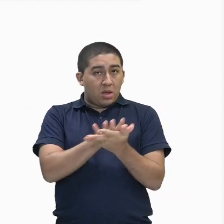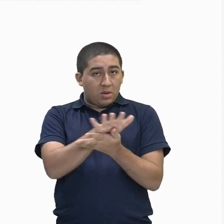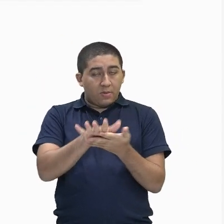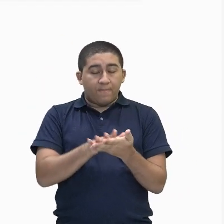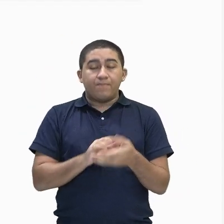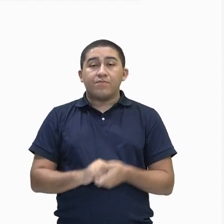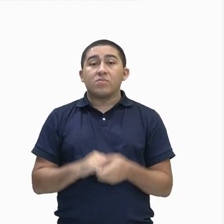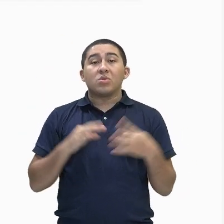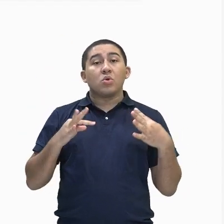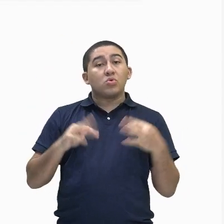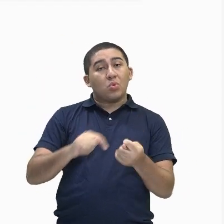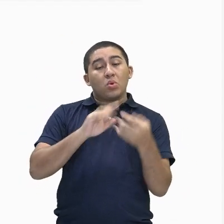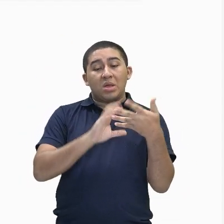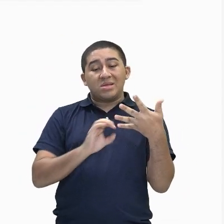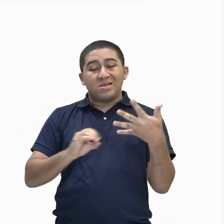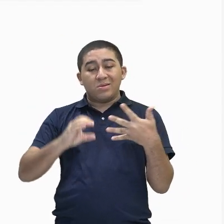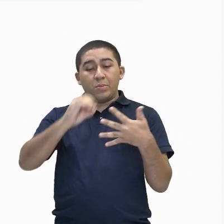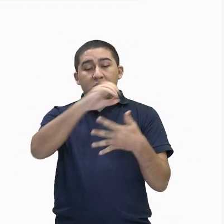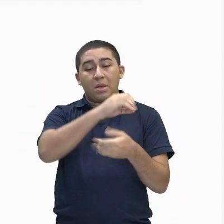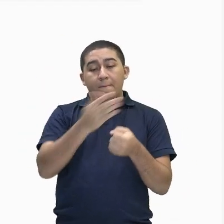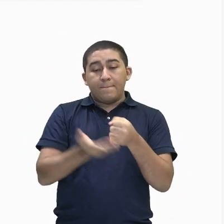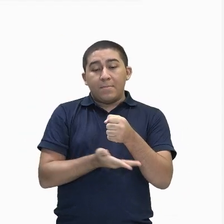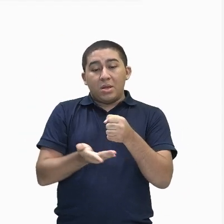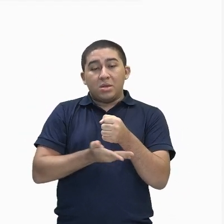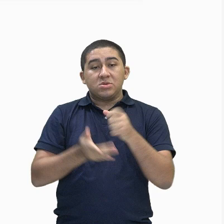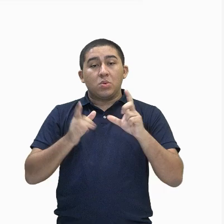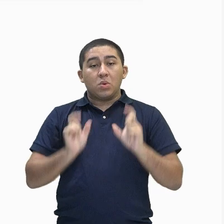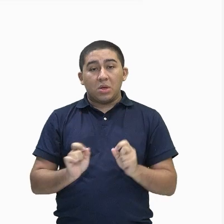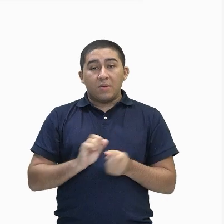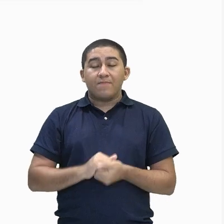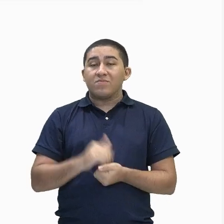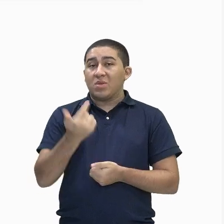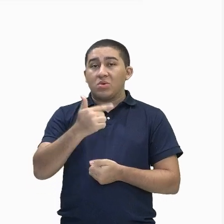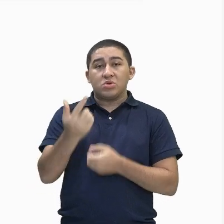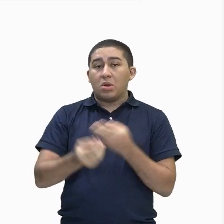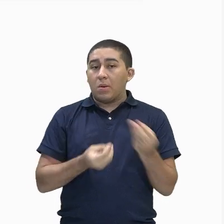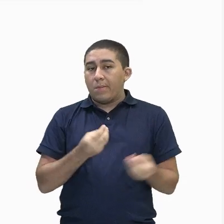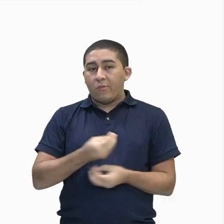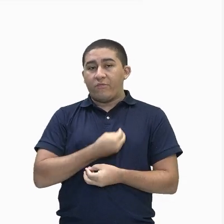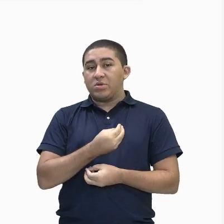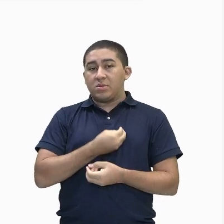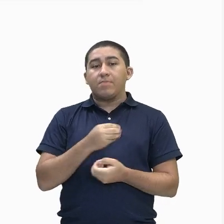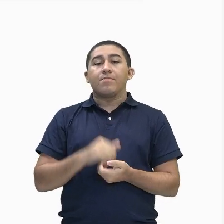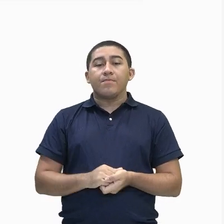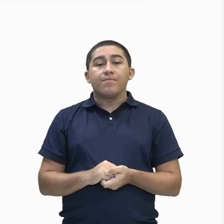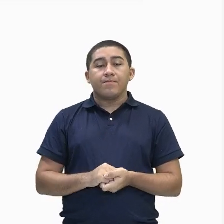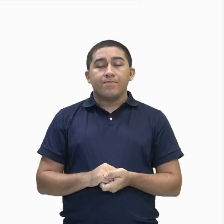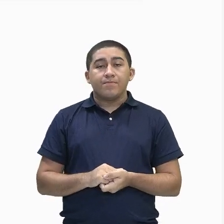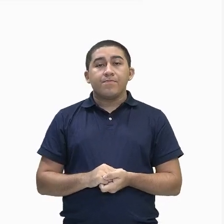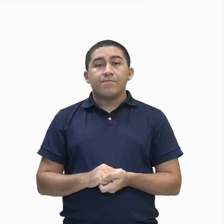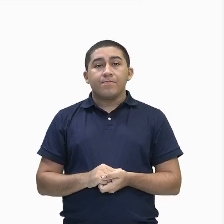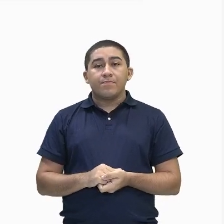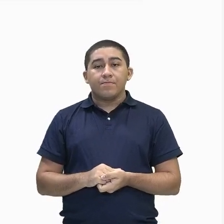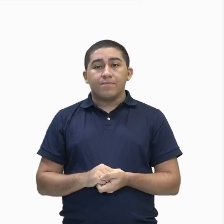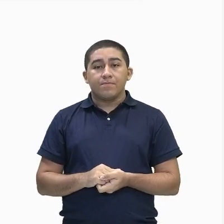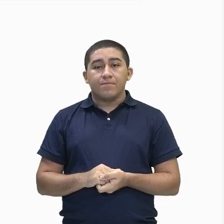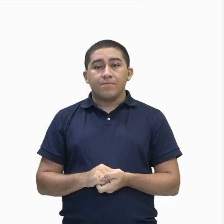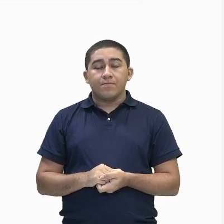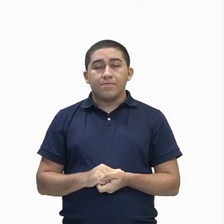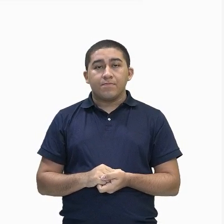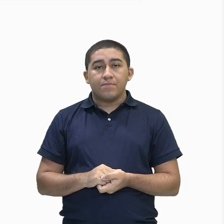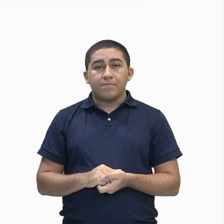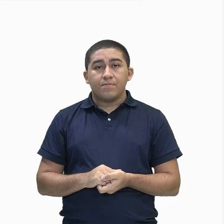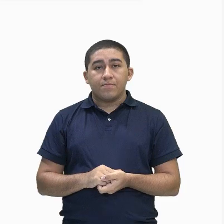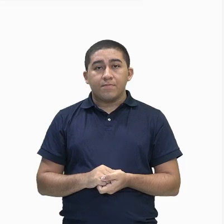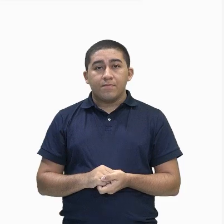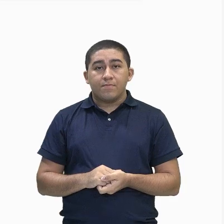cadeia alimentar, todos os seres fotossintetizantes não existiriam. Ou seja, todos os seres que estão aí, seres